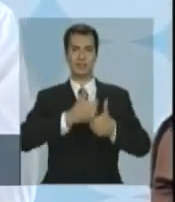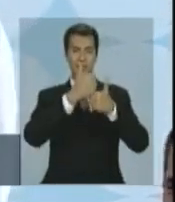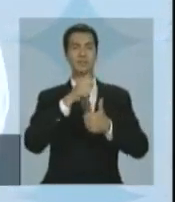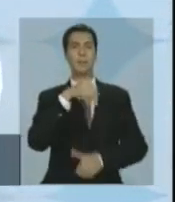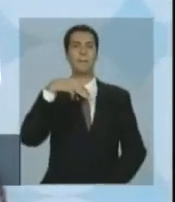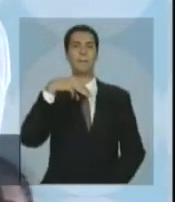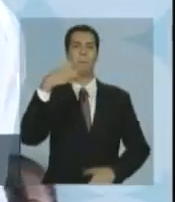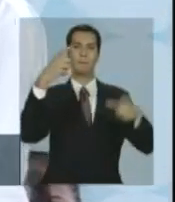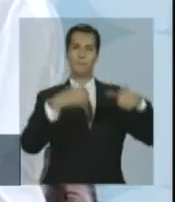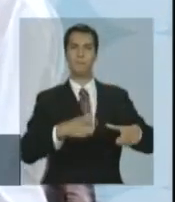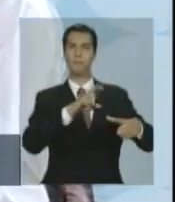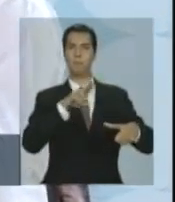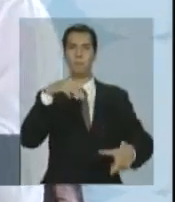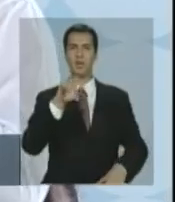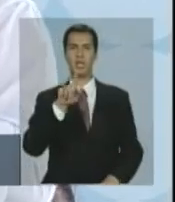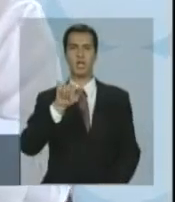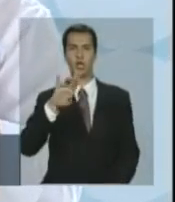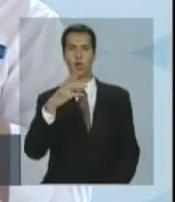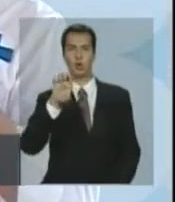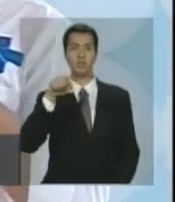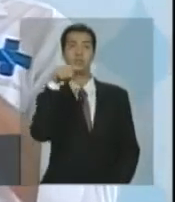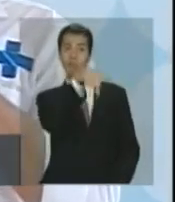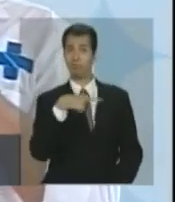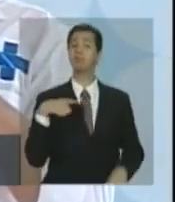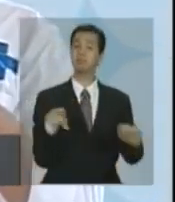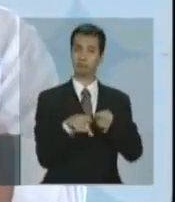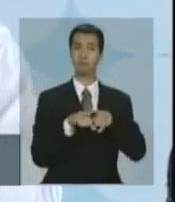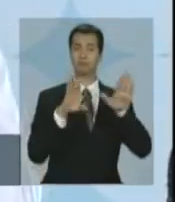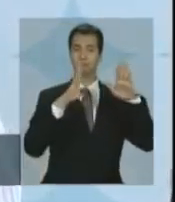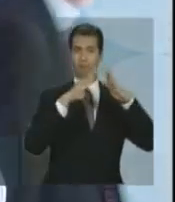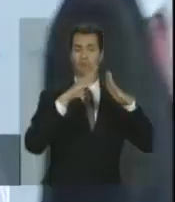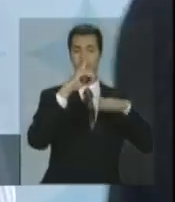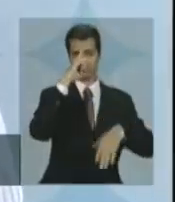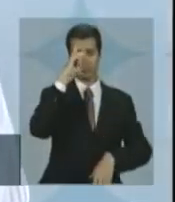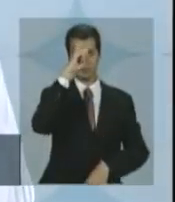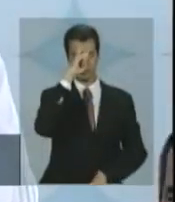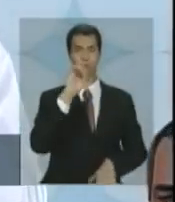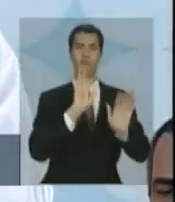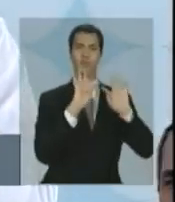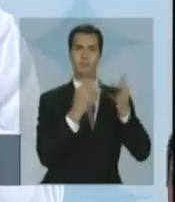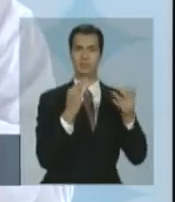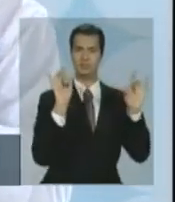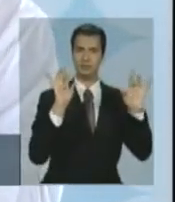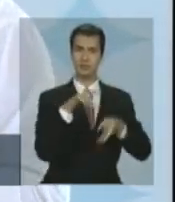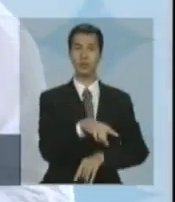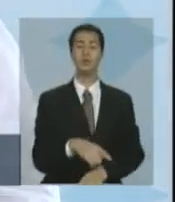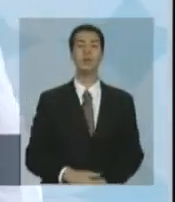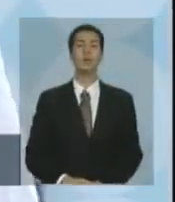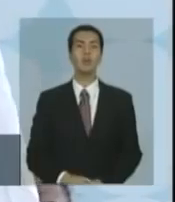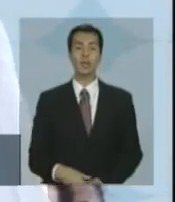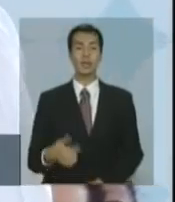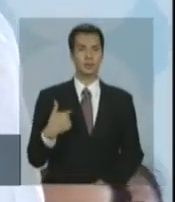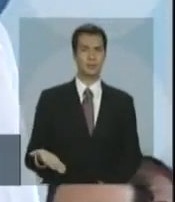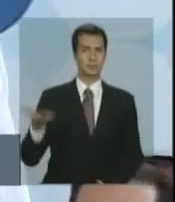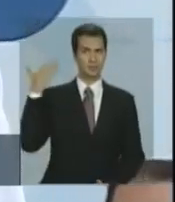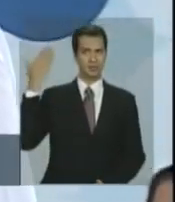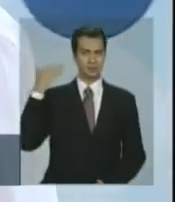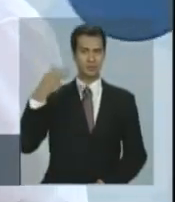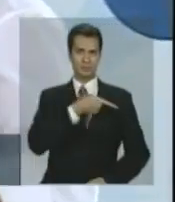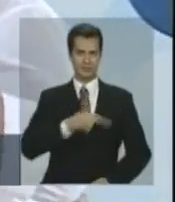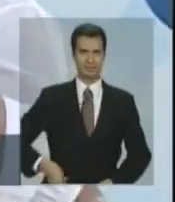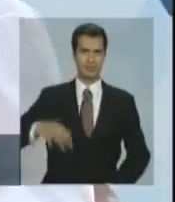lá também. Prefeito Eduardo Paes, a minha primeira atividade, depois que a presidenta Dilma me convidou para ser ministro da